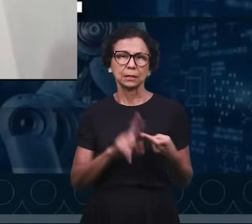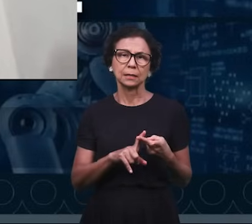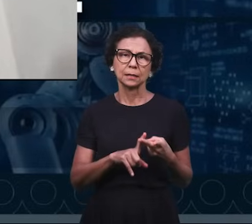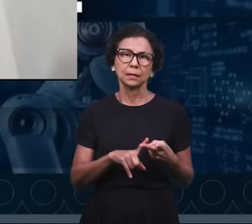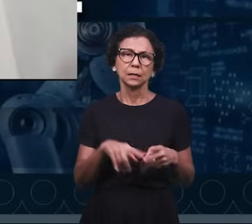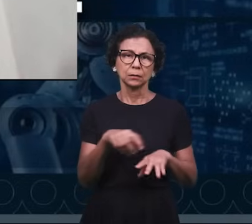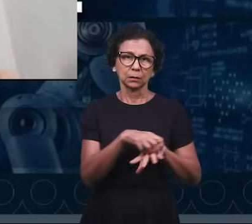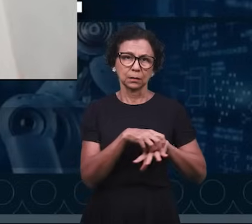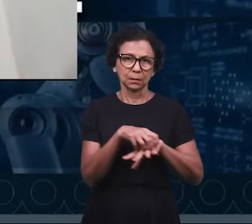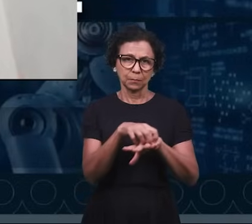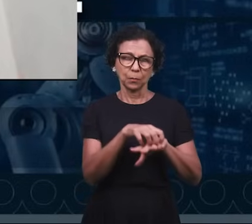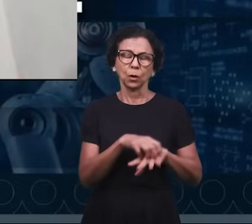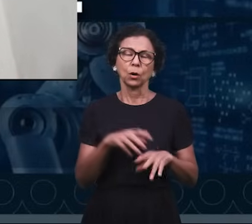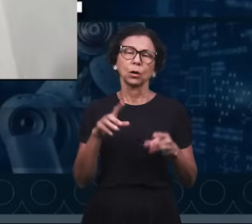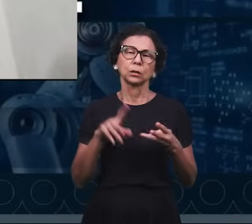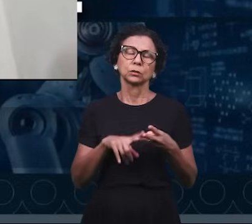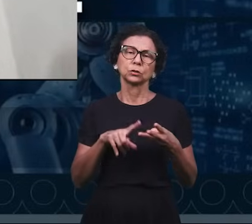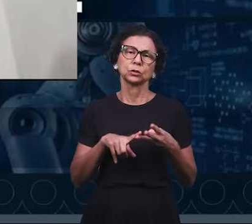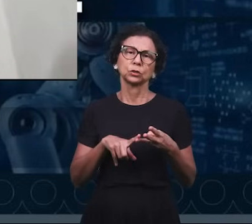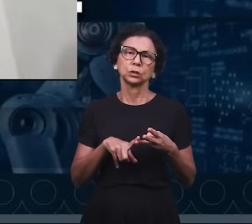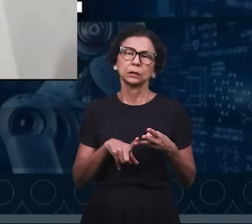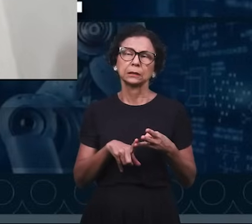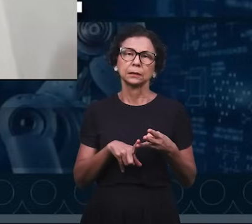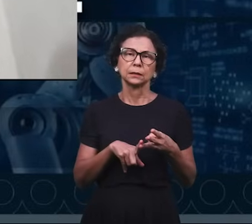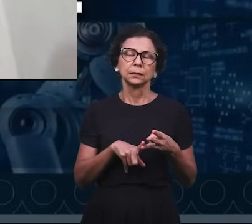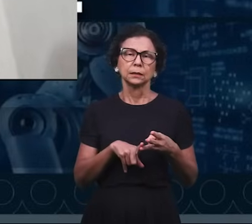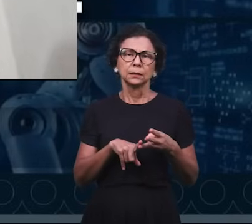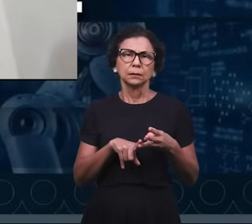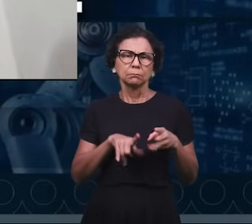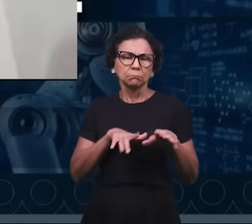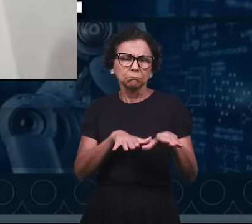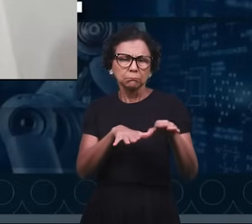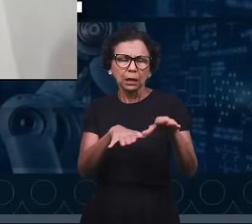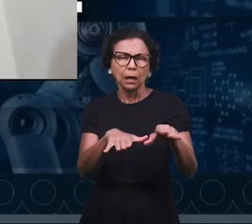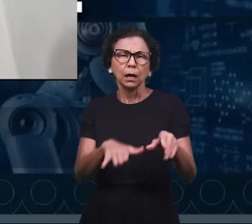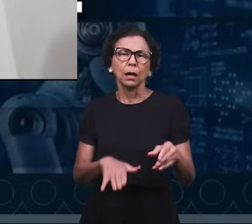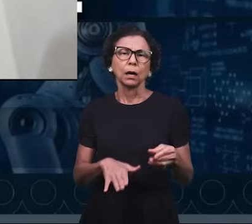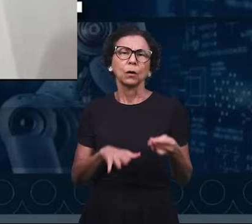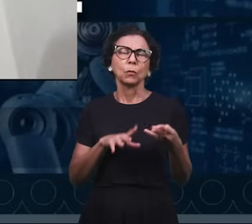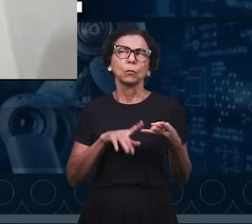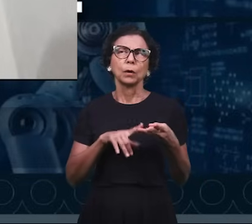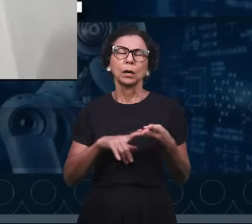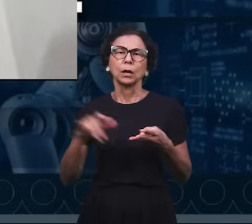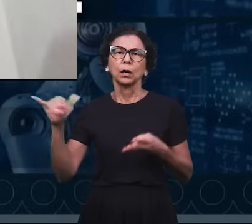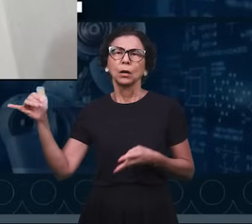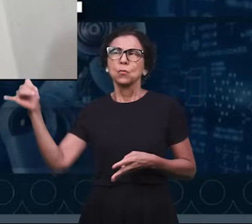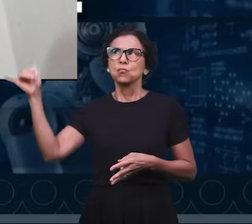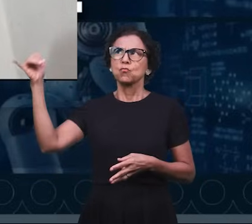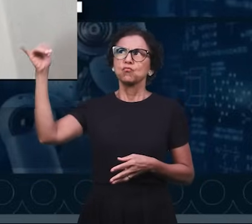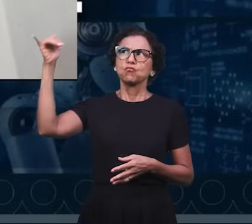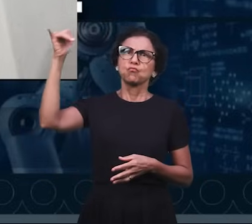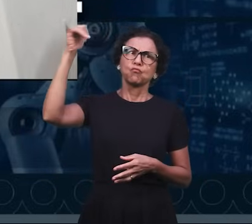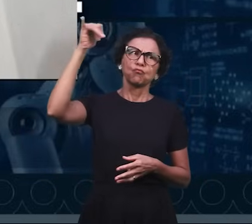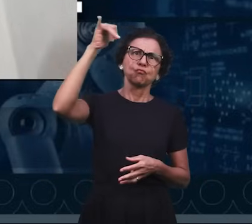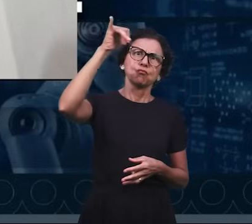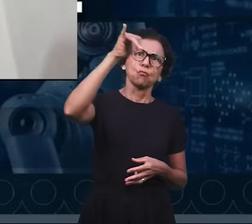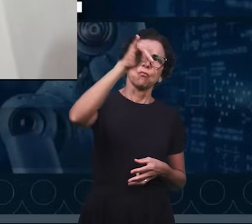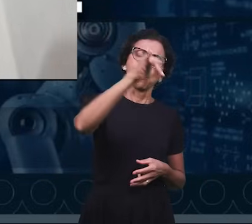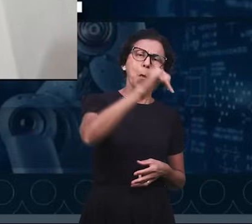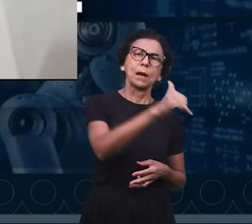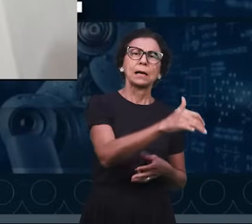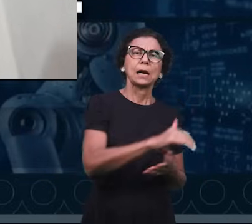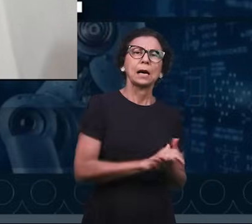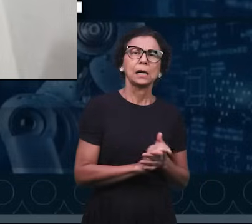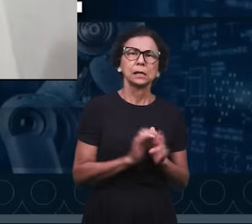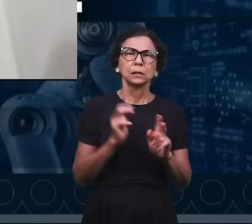rodoviário, nós temos o ferroviário, também o tráfego aéreo. A inteligência artificial ela vai poder nos auxiliar nisso, facilitando,